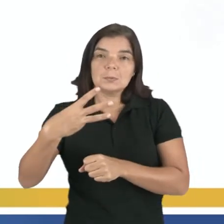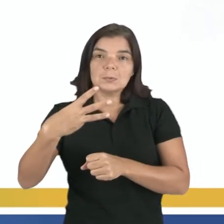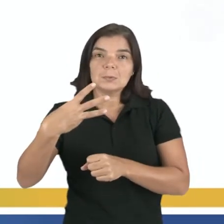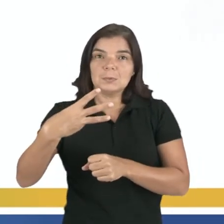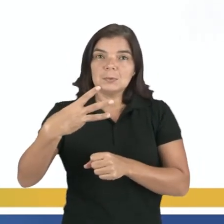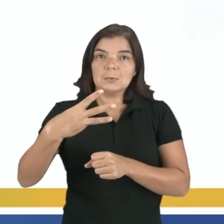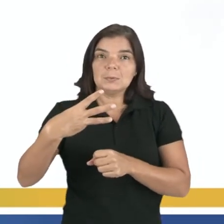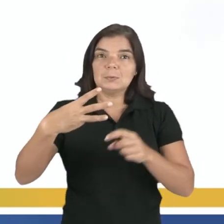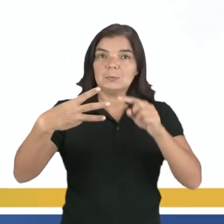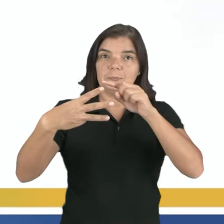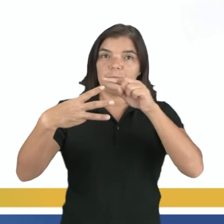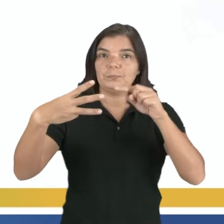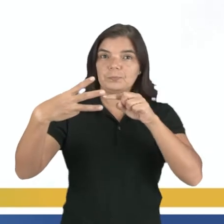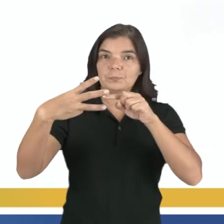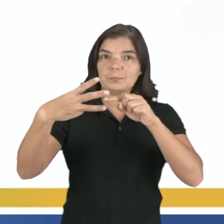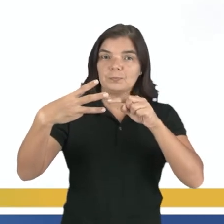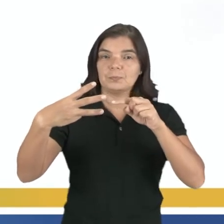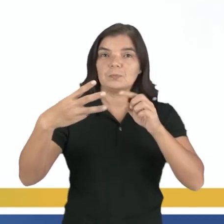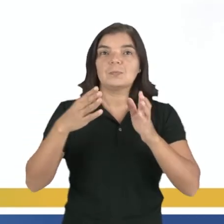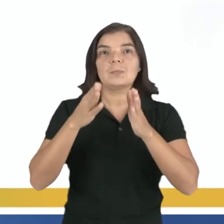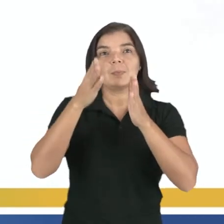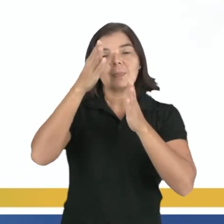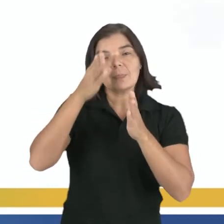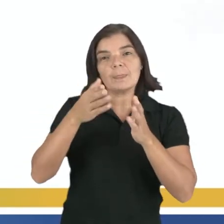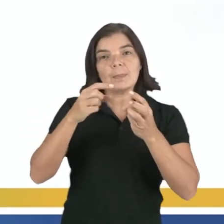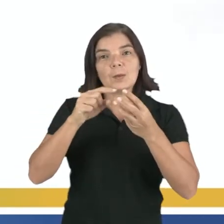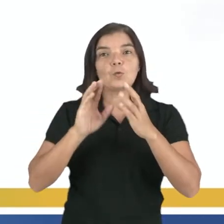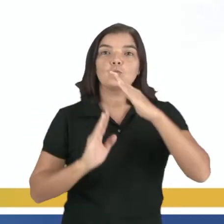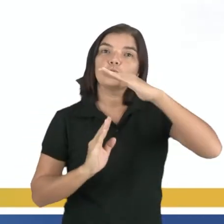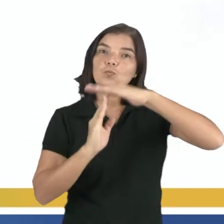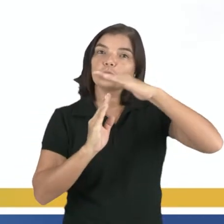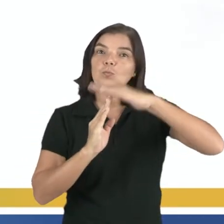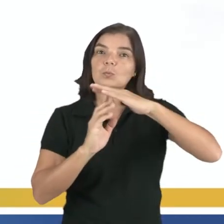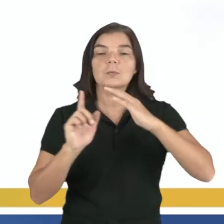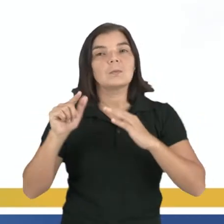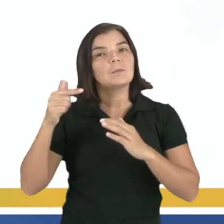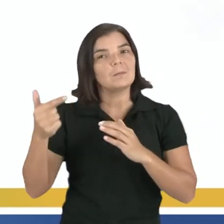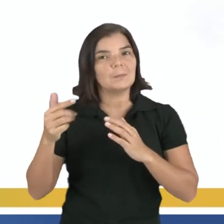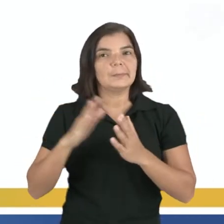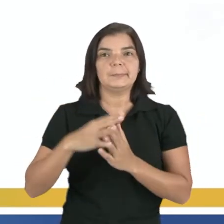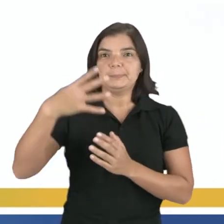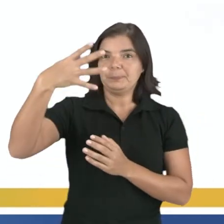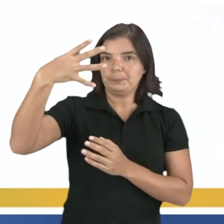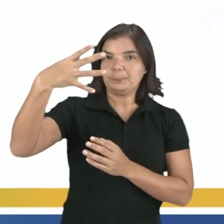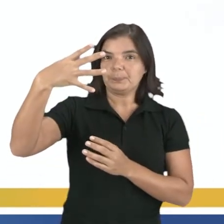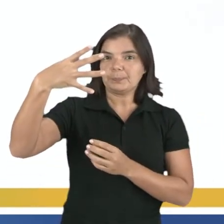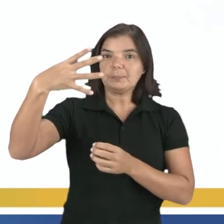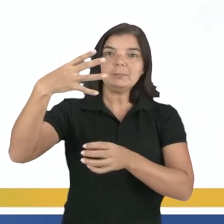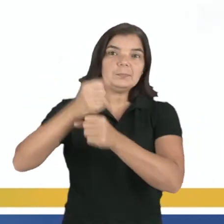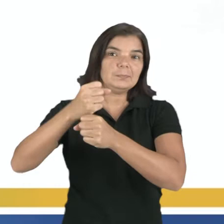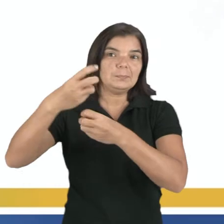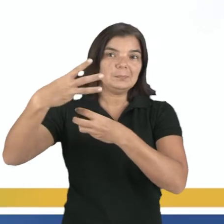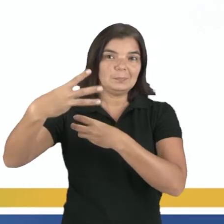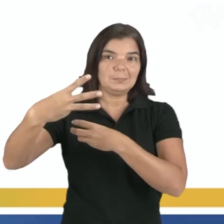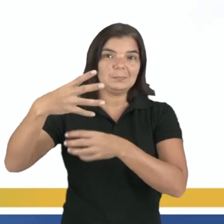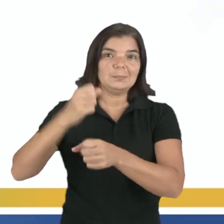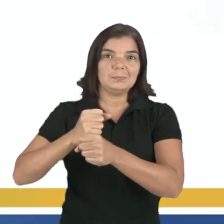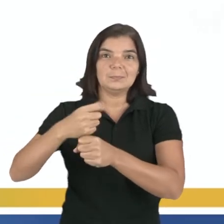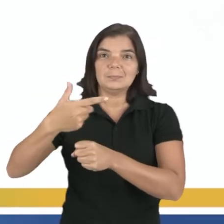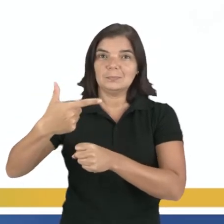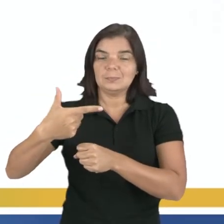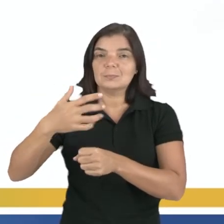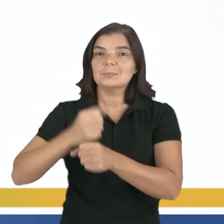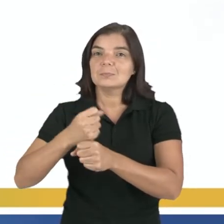tenho 3 em cima, 2 no meio e 1 no topo. Na próxima eu tenho 4 mais 3 mais 2 e mais 1.